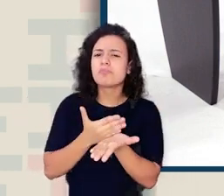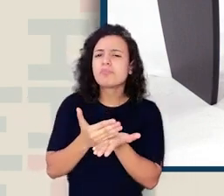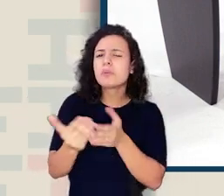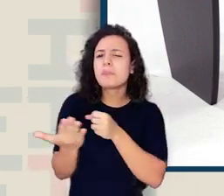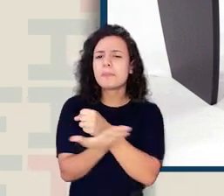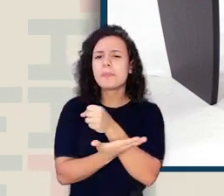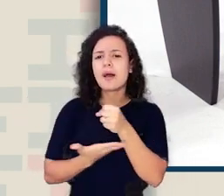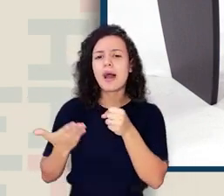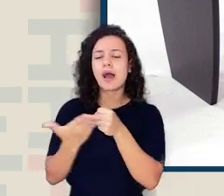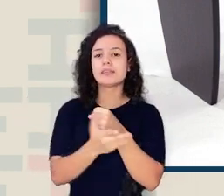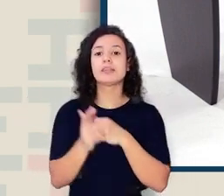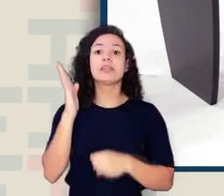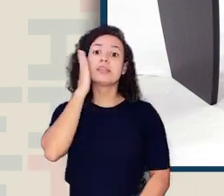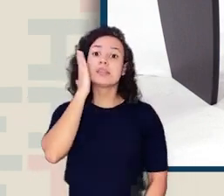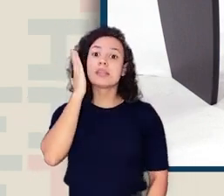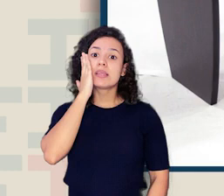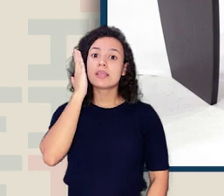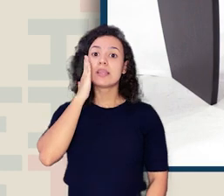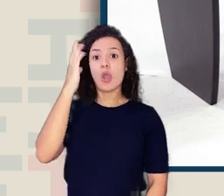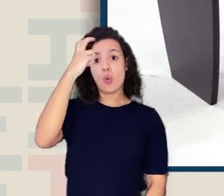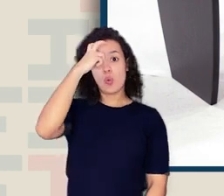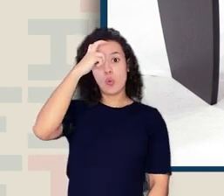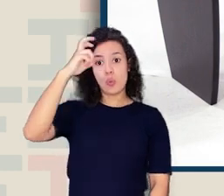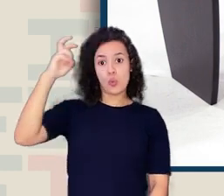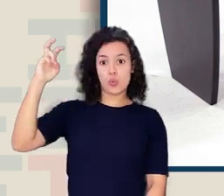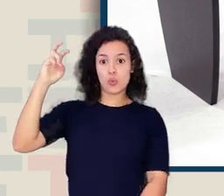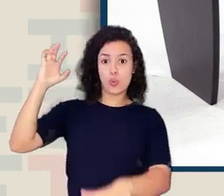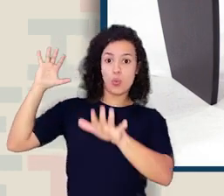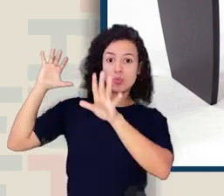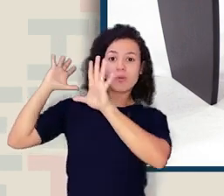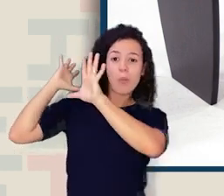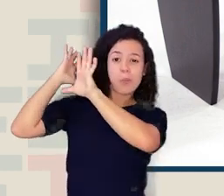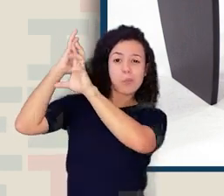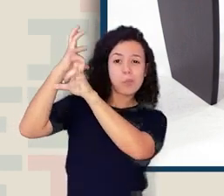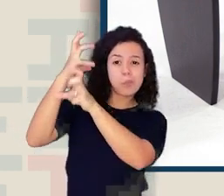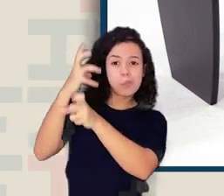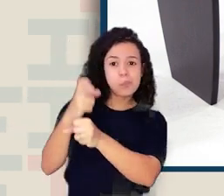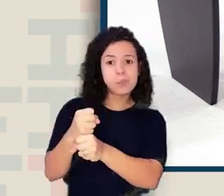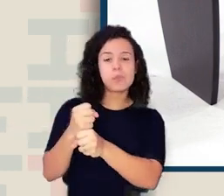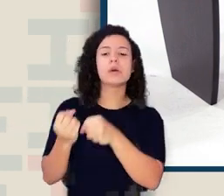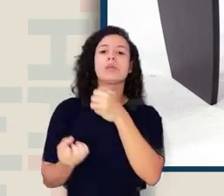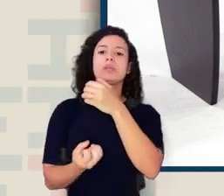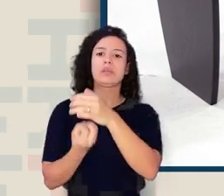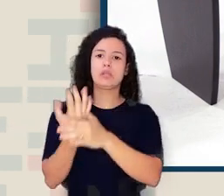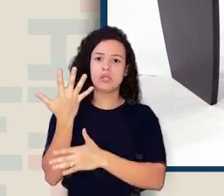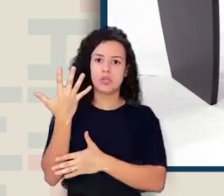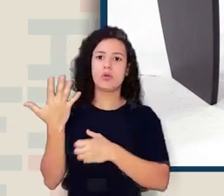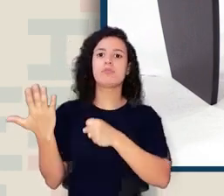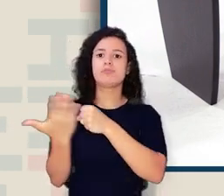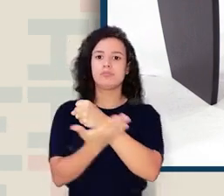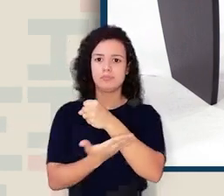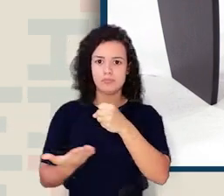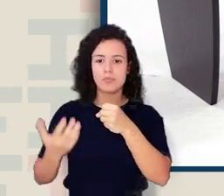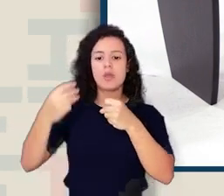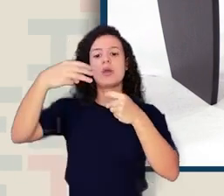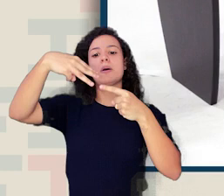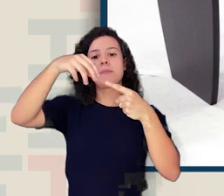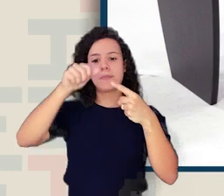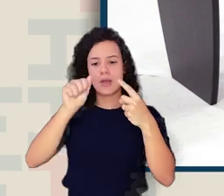nesse módulo inicial é que esse legado cultural gerou essa célula